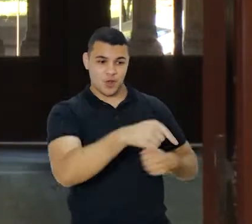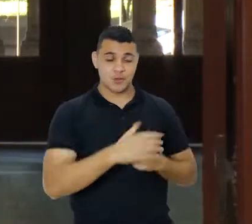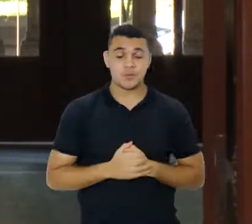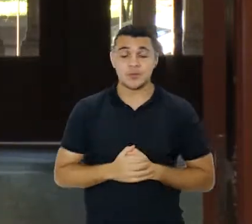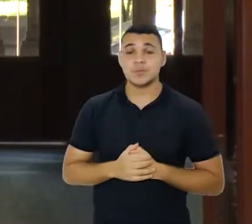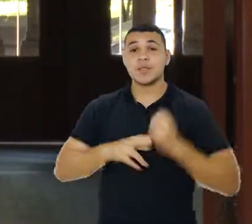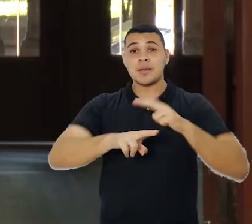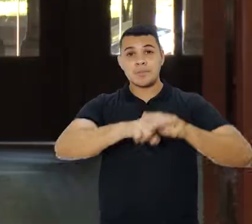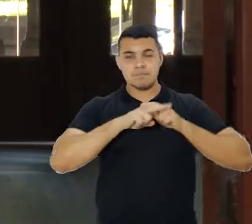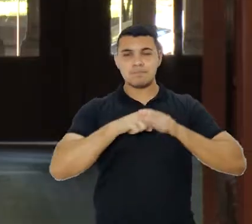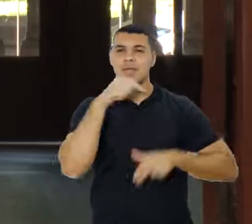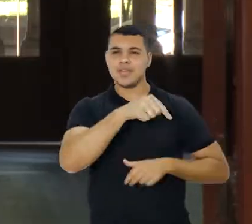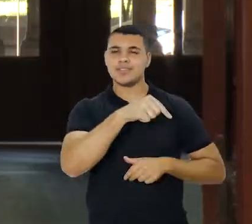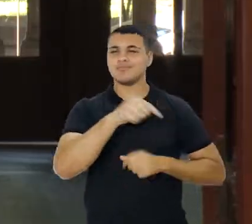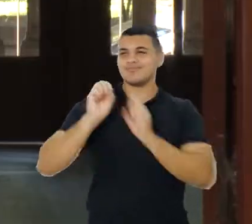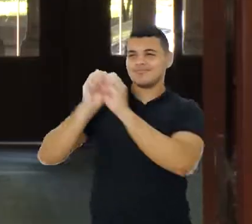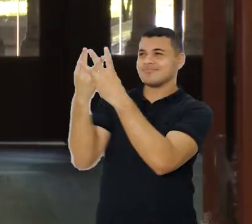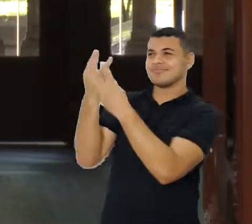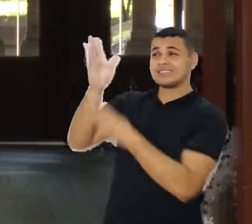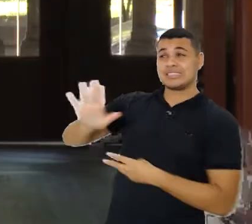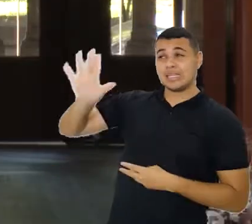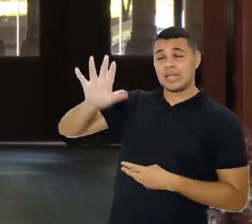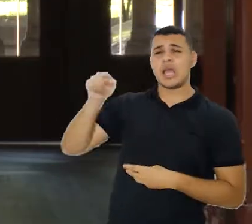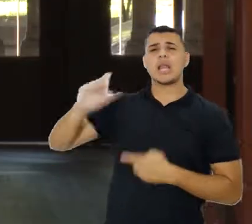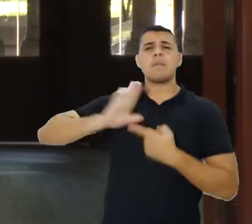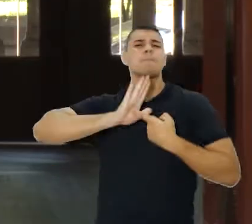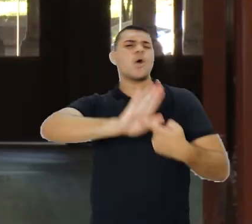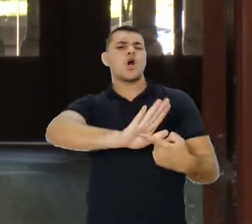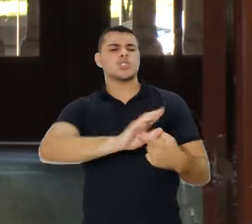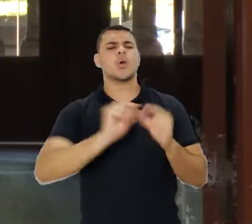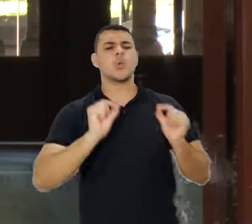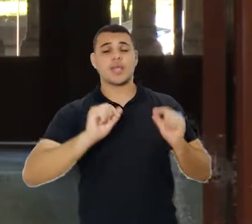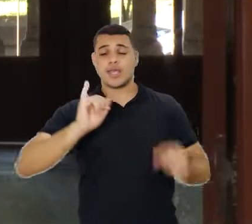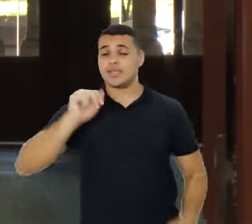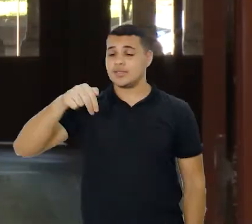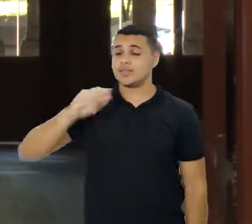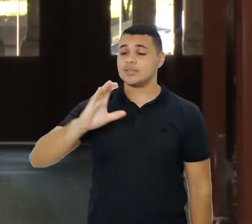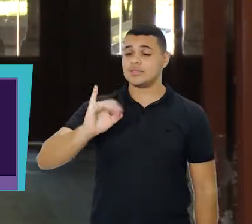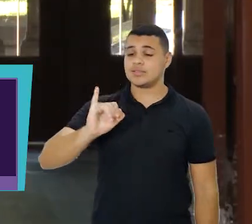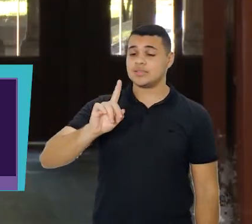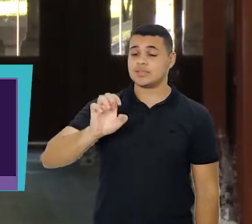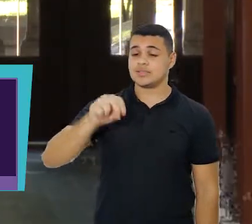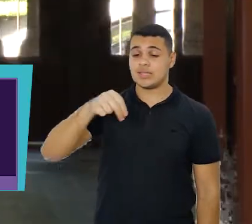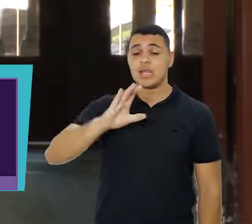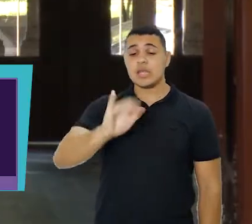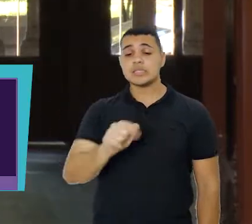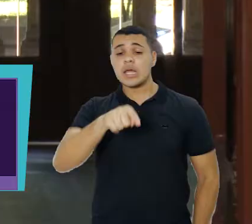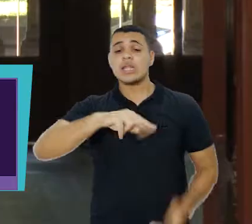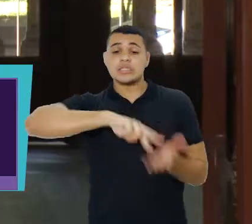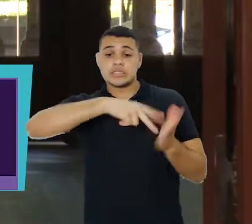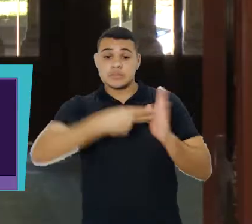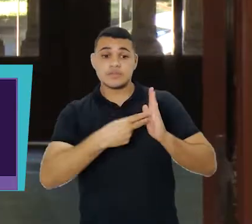pela expressão apresentada no slide, quer dizer, a incidência ela é quantificada